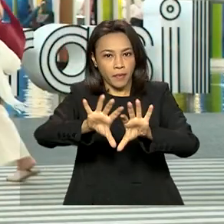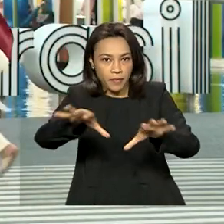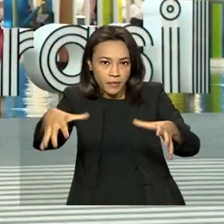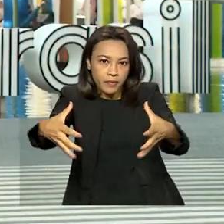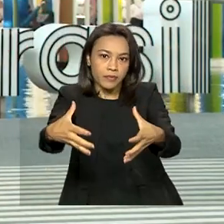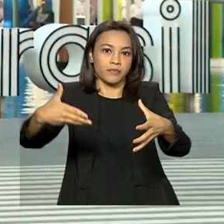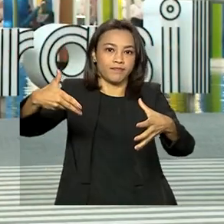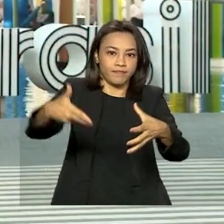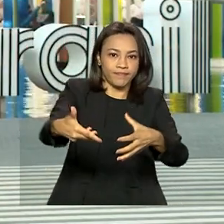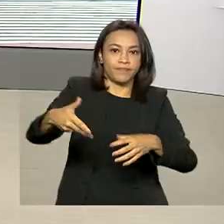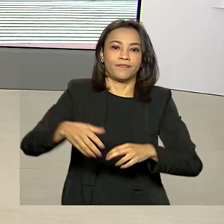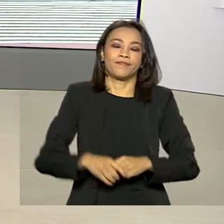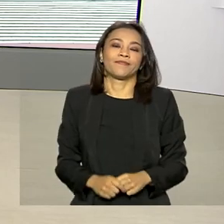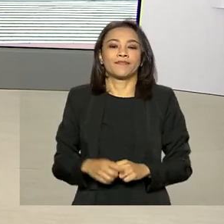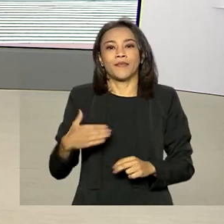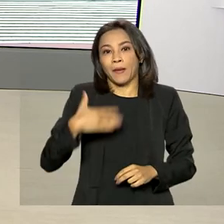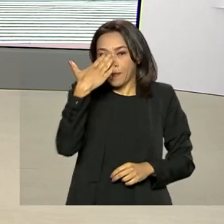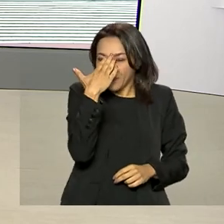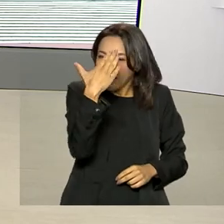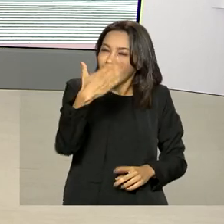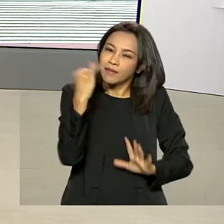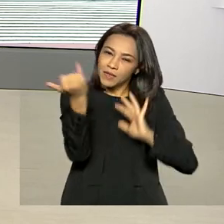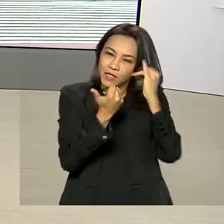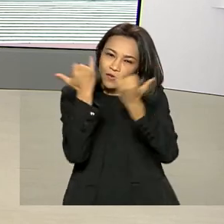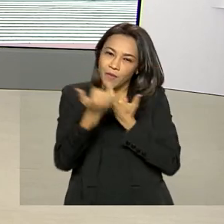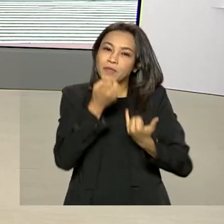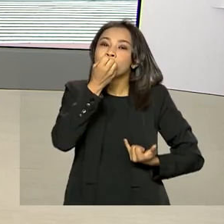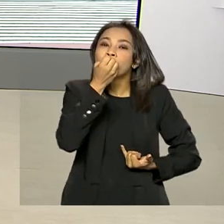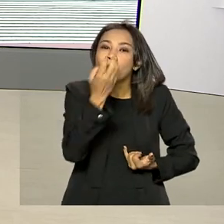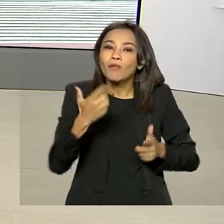Árabe Brasileira. Renata. Obrigada, Dimas, pelas suas informações. Bom trabalho para você.